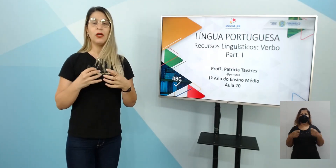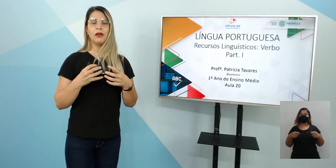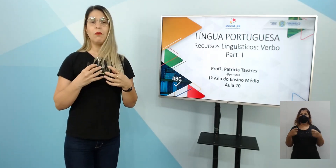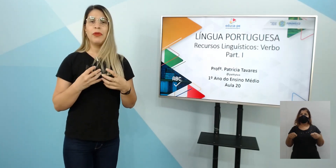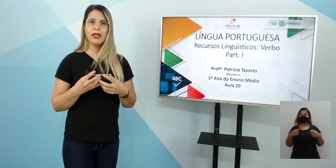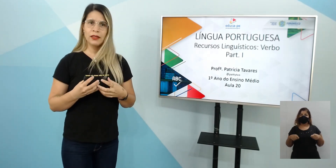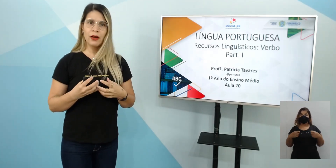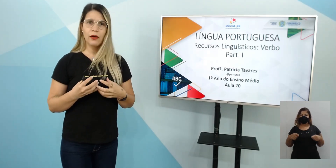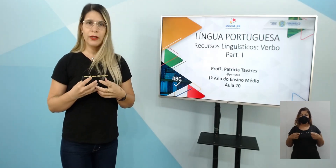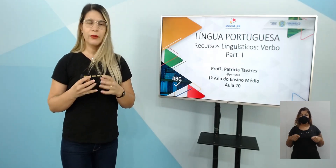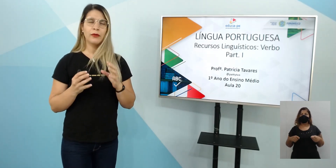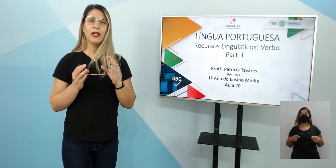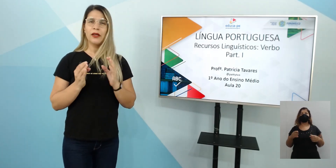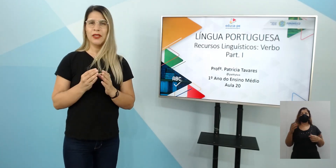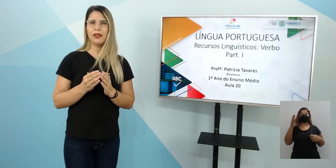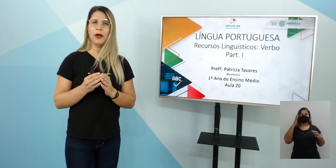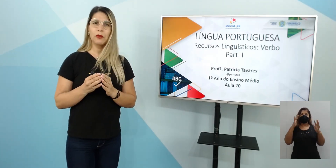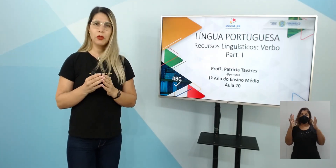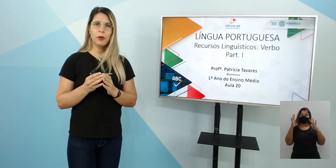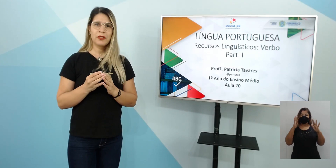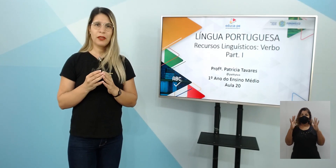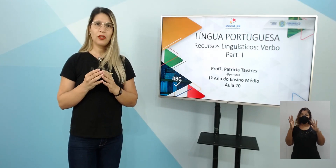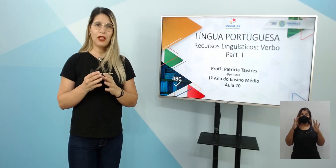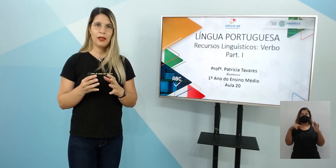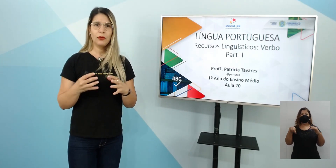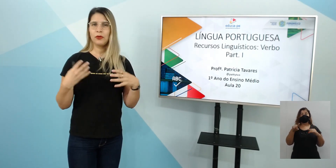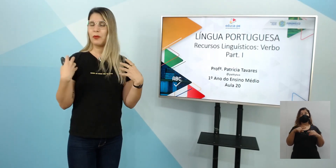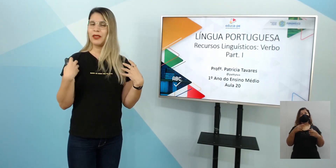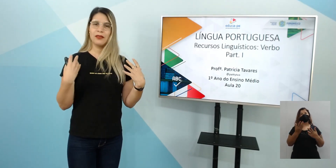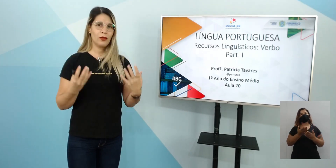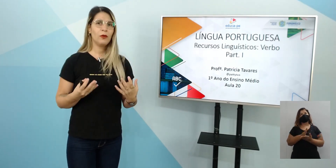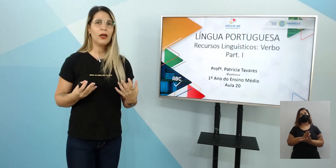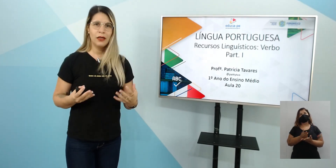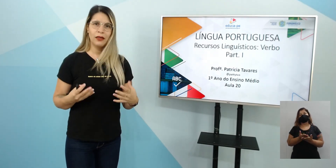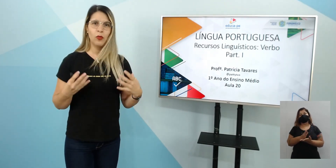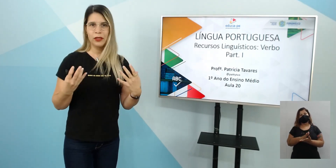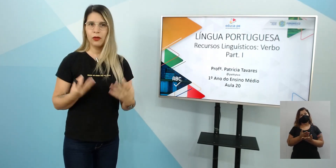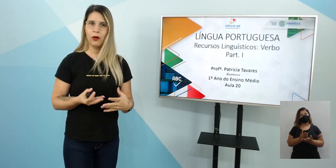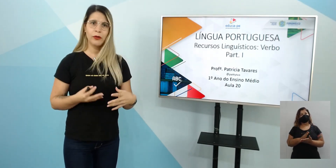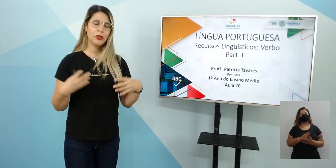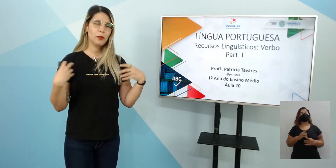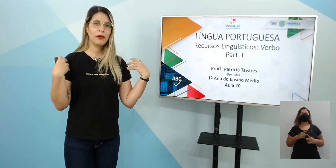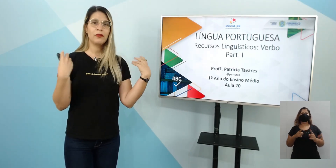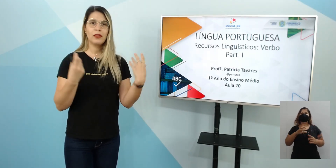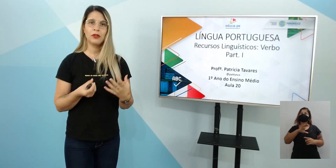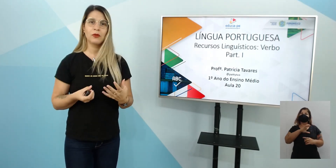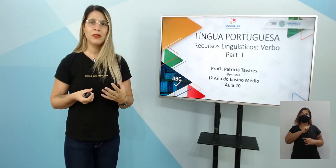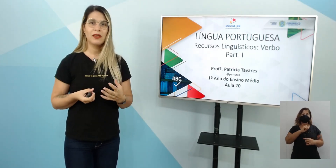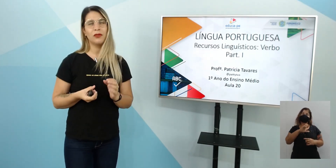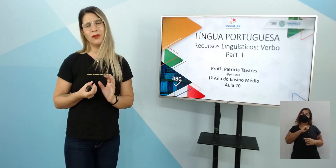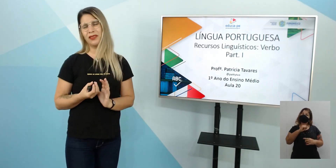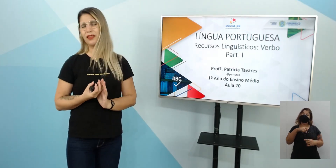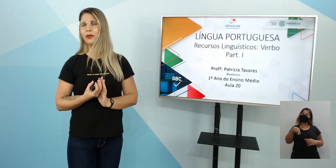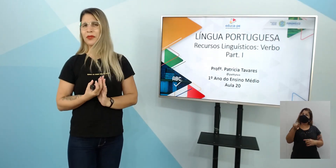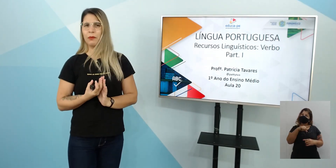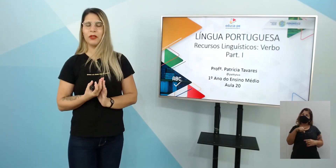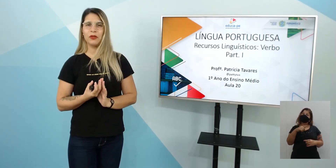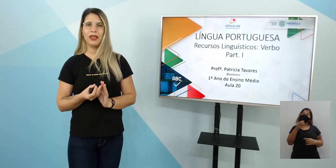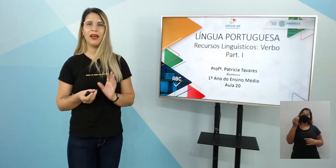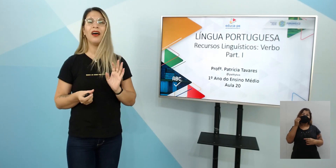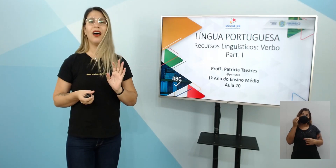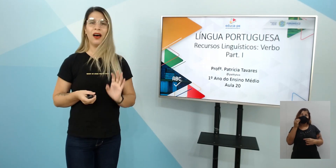momento bem teórico. Eu sei que para alguns pode ser chatos, mas eu amo, adoro, espero que vocês consigam, se não